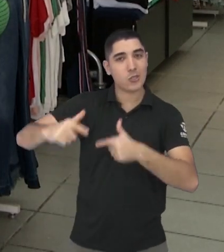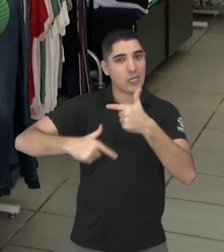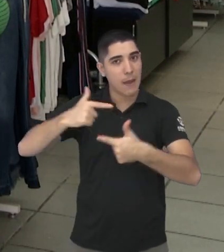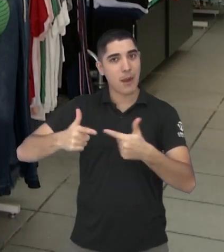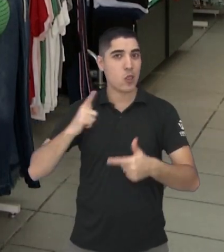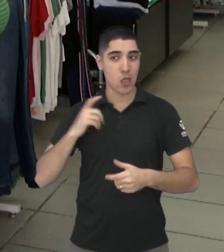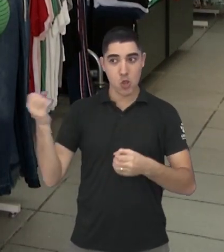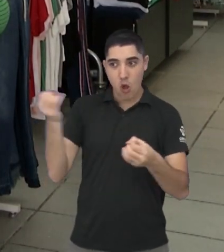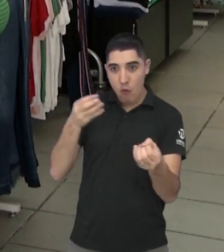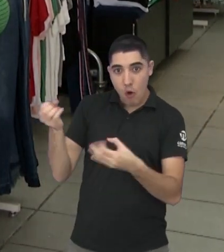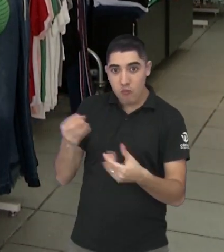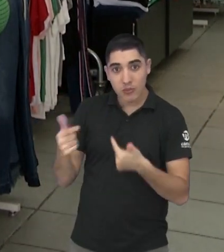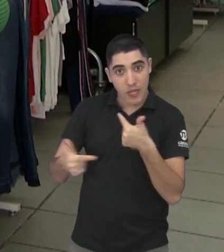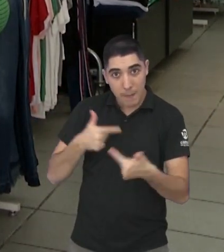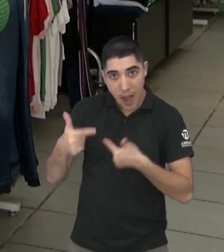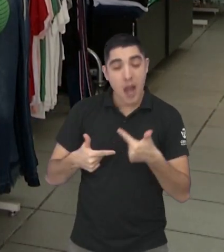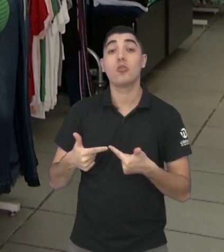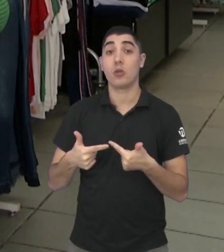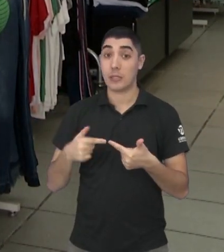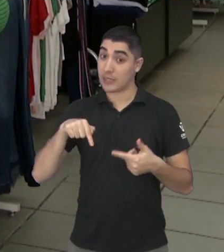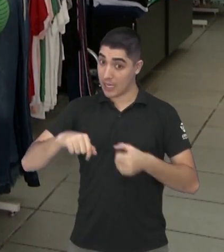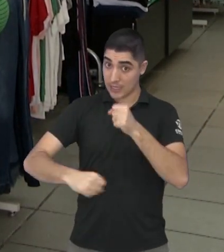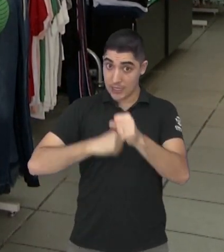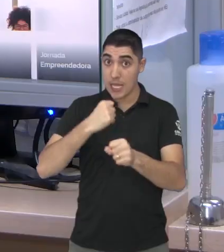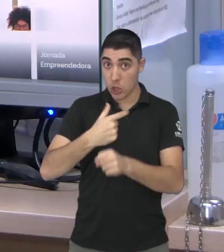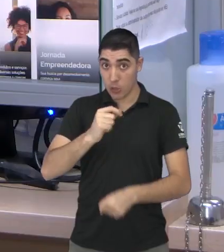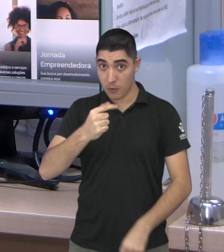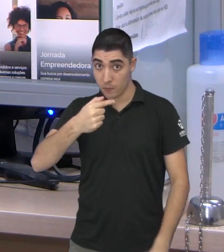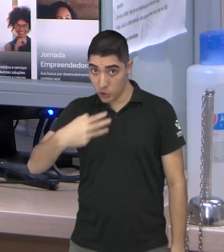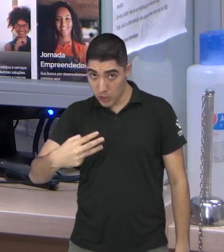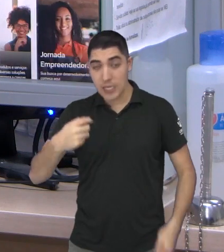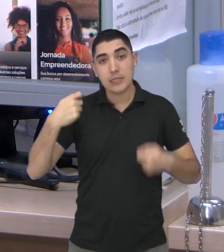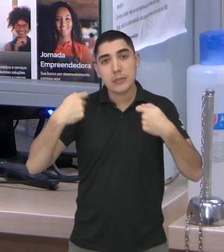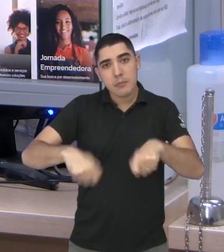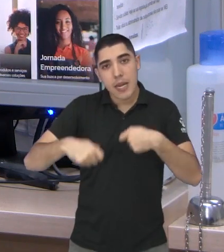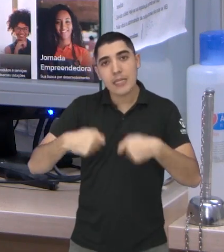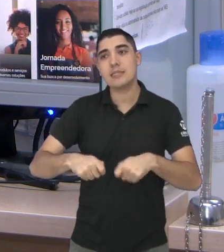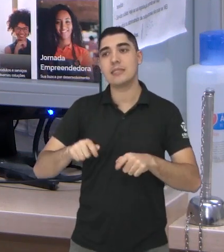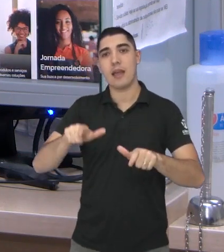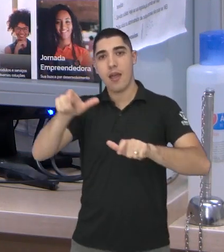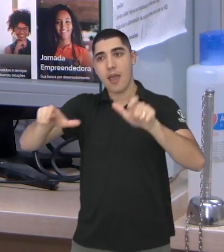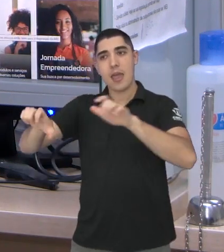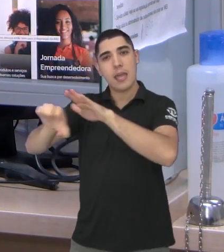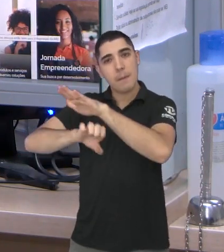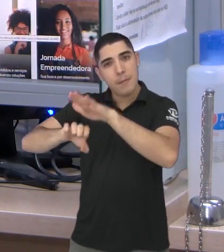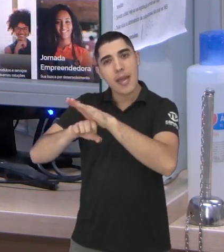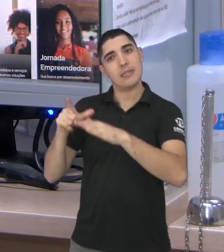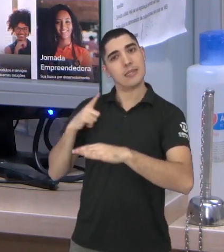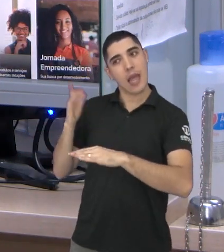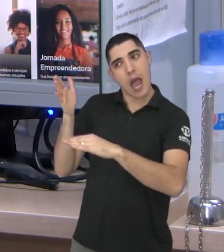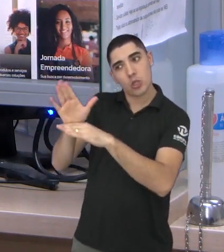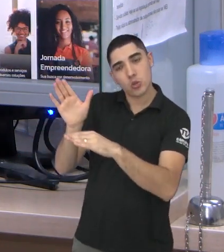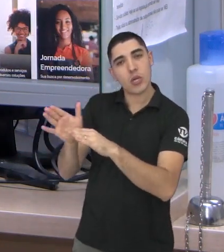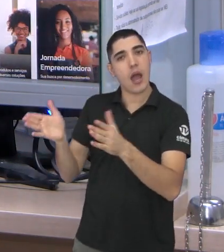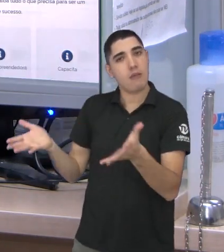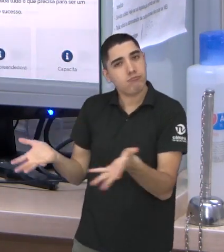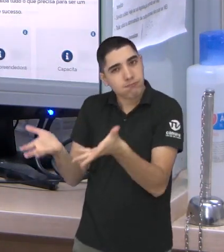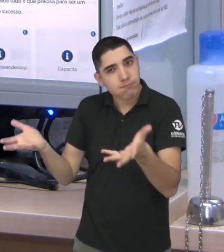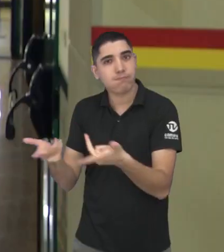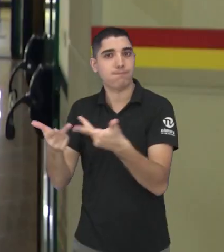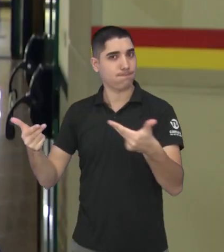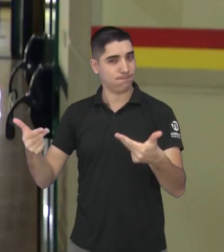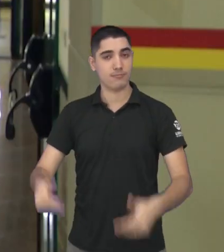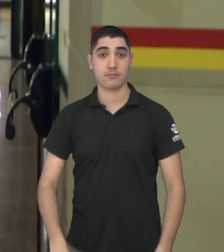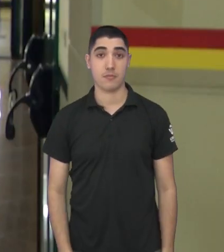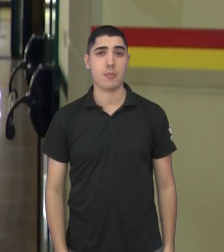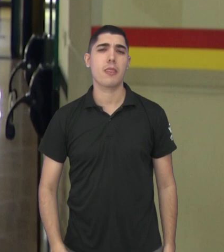com abertura de novas oportunidades de emprego neste ano é preciso oferecer condições para as empresas e para o trabalhador